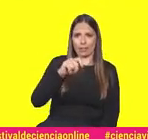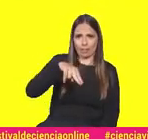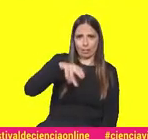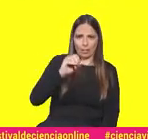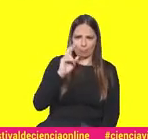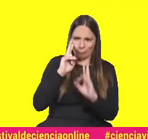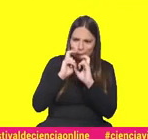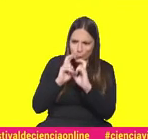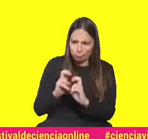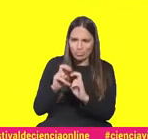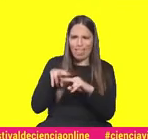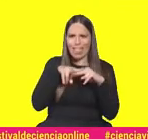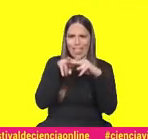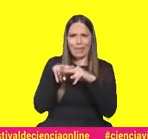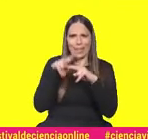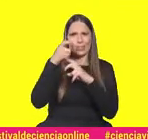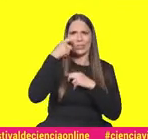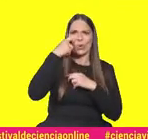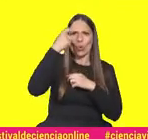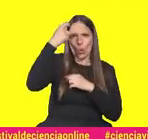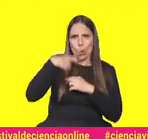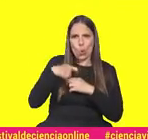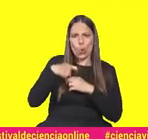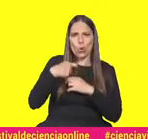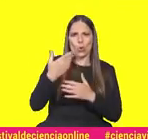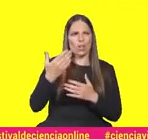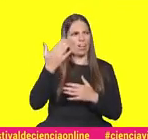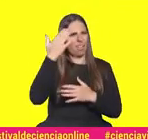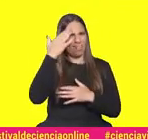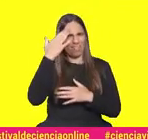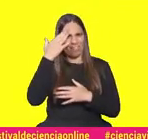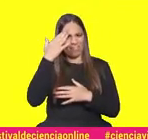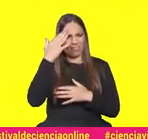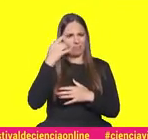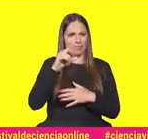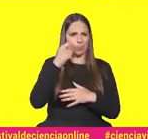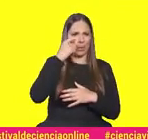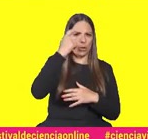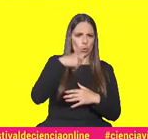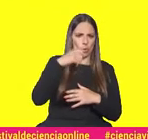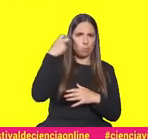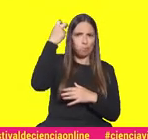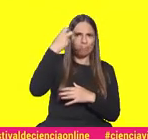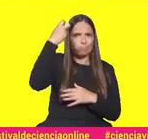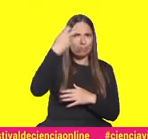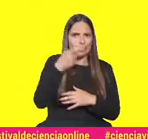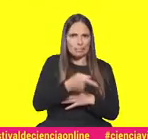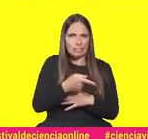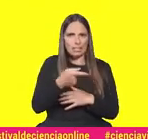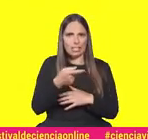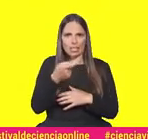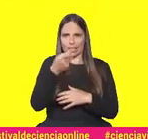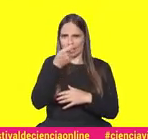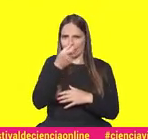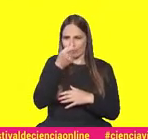dissecava e fazia uma análise do corpo humano por, salvo erro, também o organismo e o corpo dos carneiros,